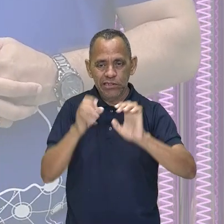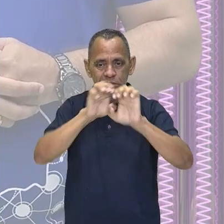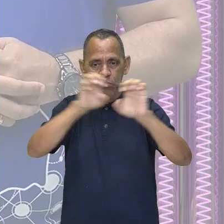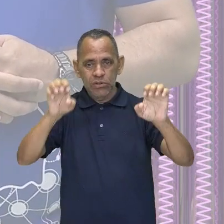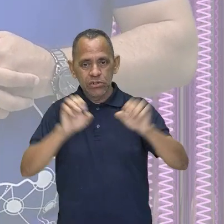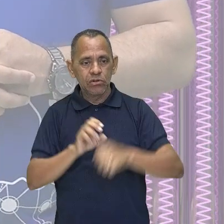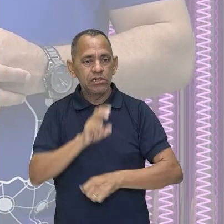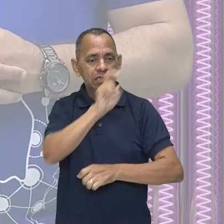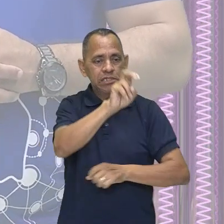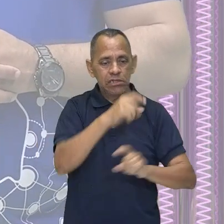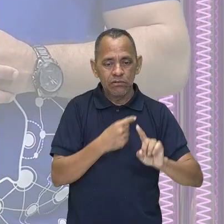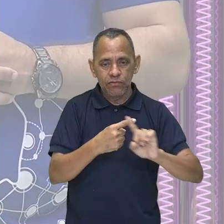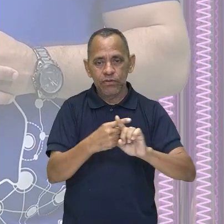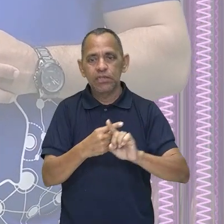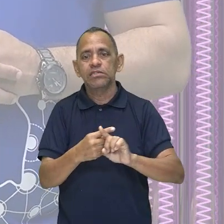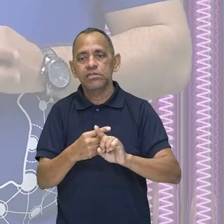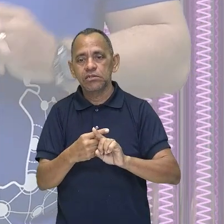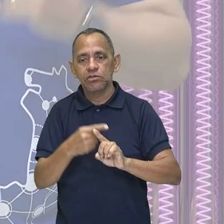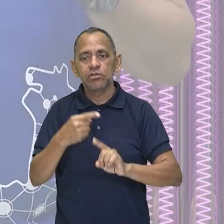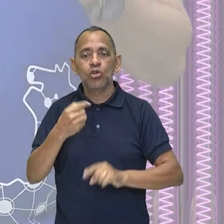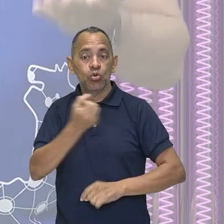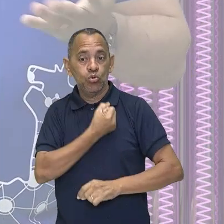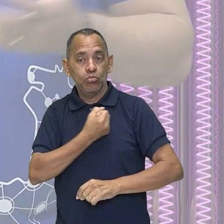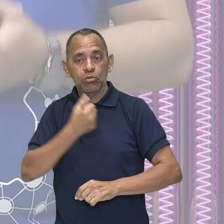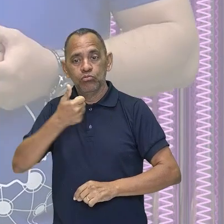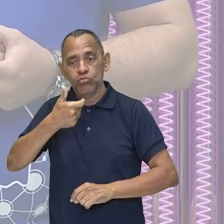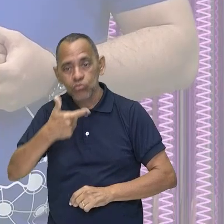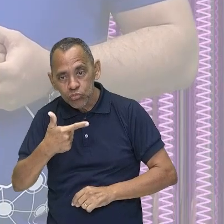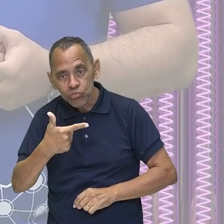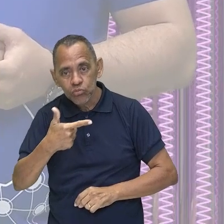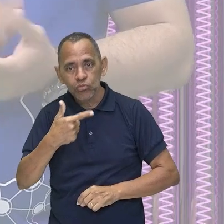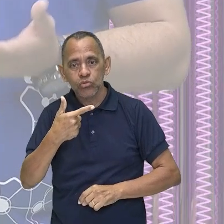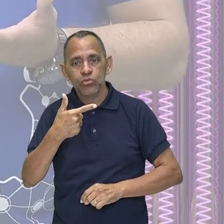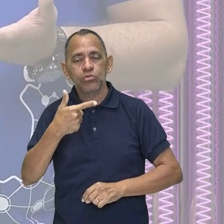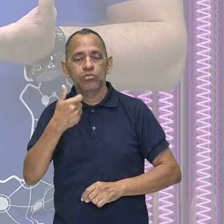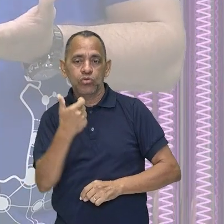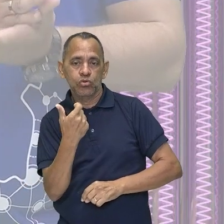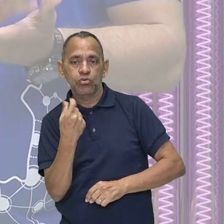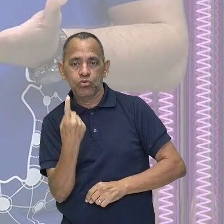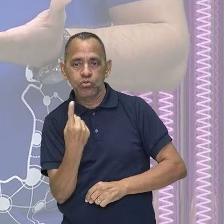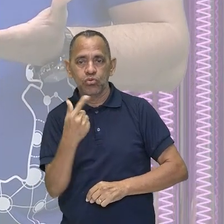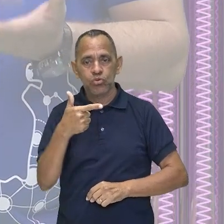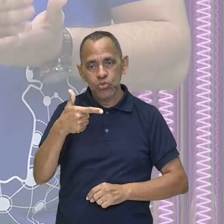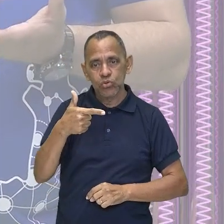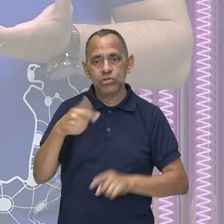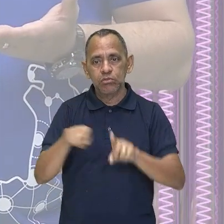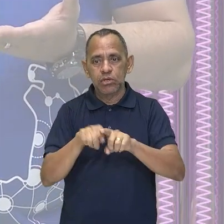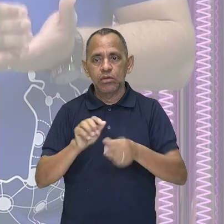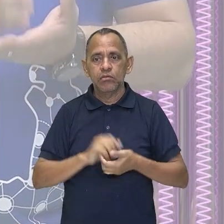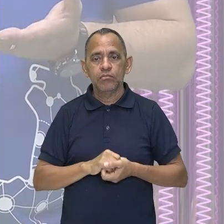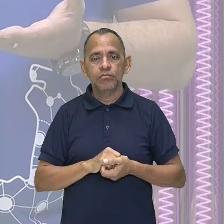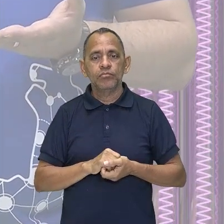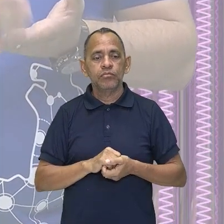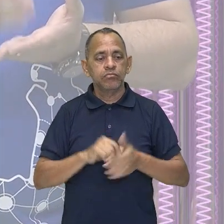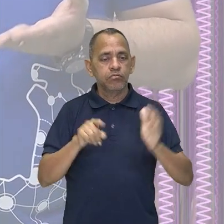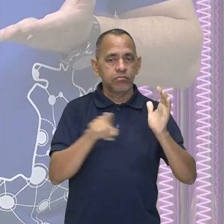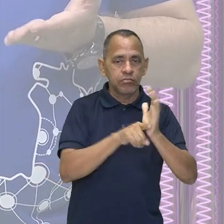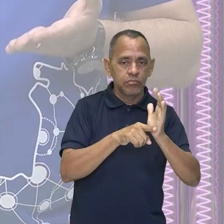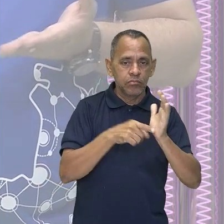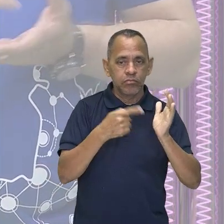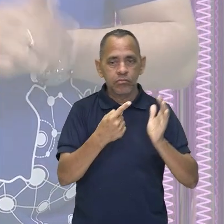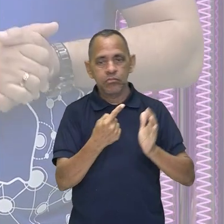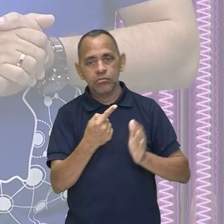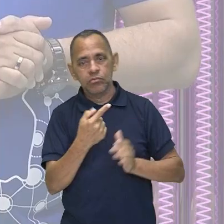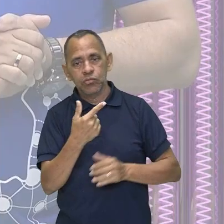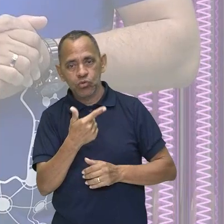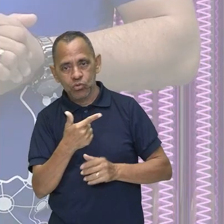vezes ali o 12. Ou seja, retirar o 12 5 vezes. Então, menos 12, menos 12, menos 12, menos 12,